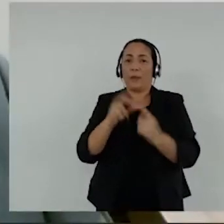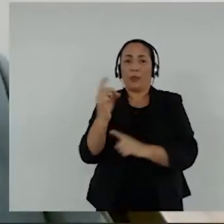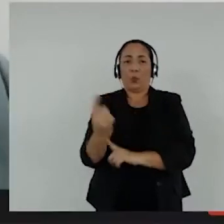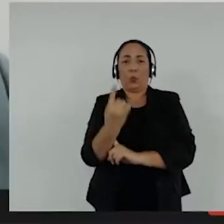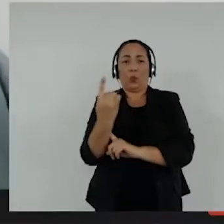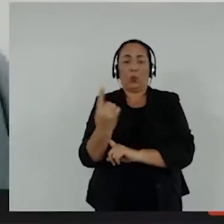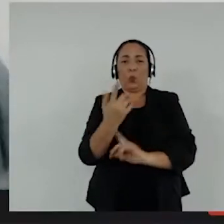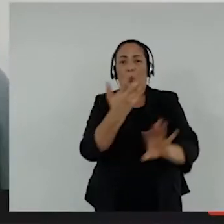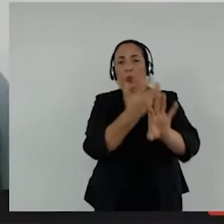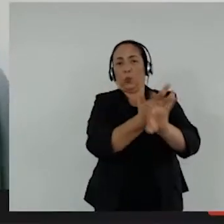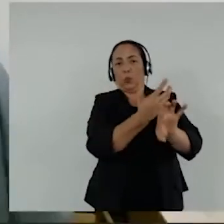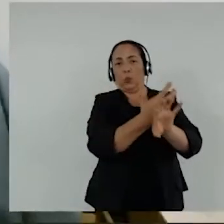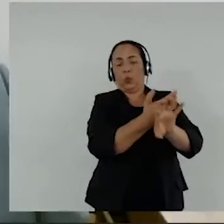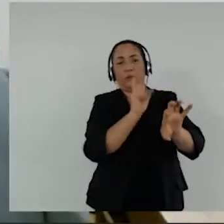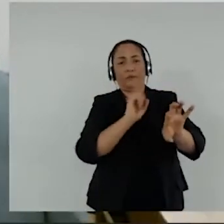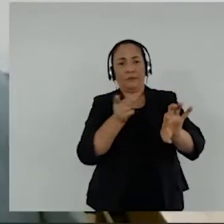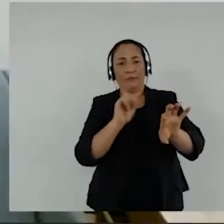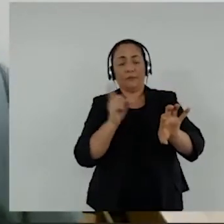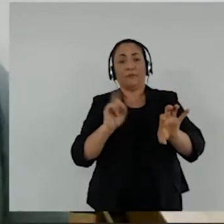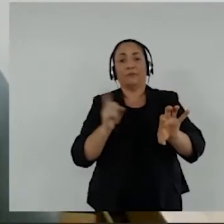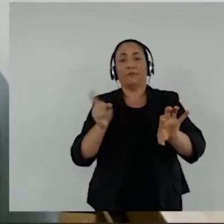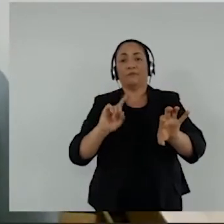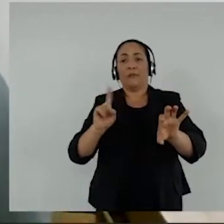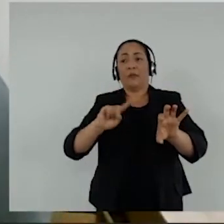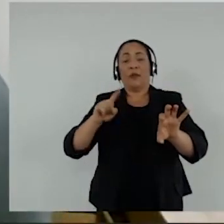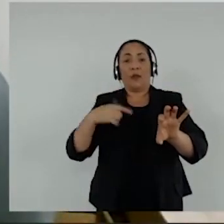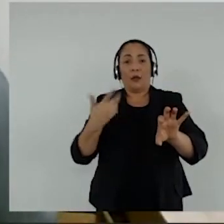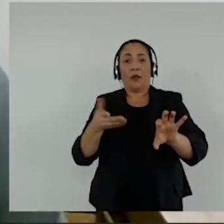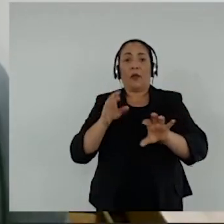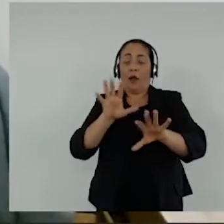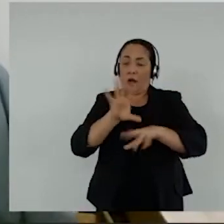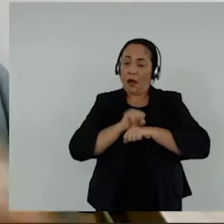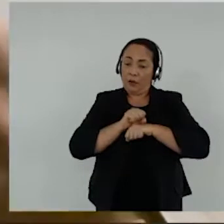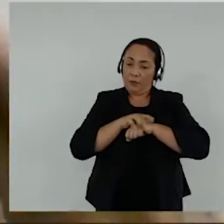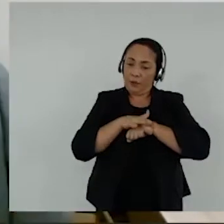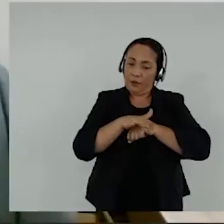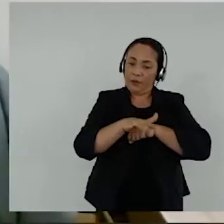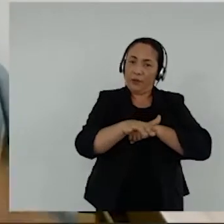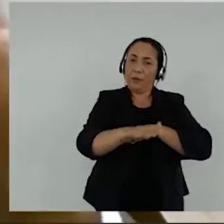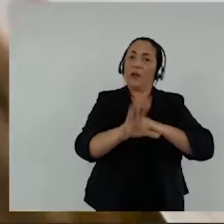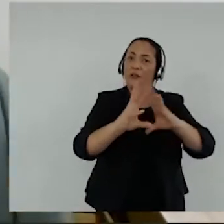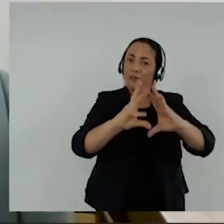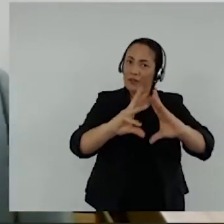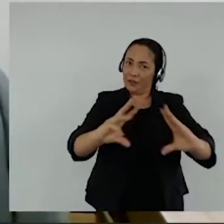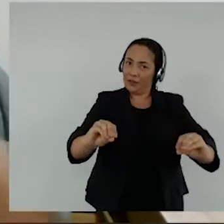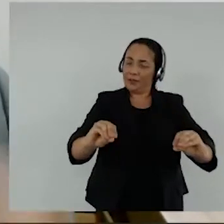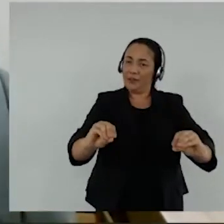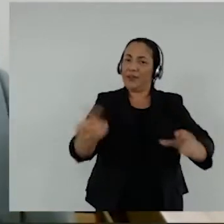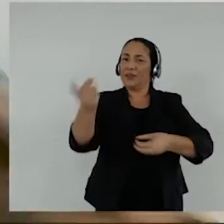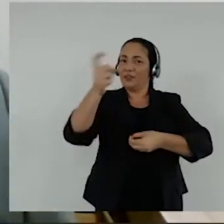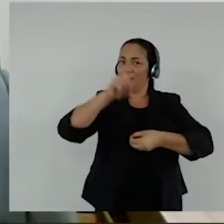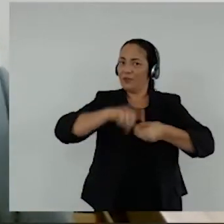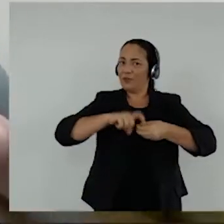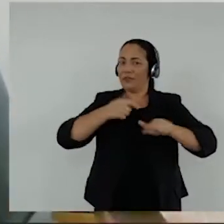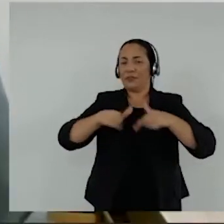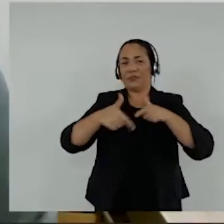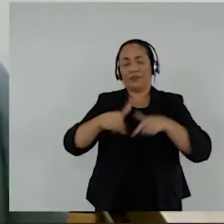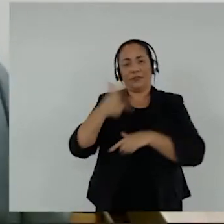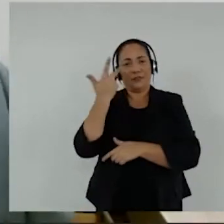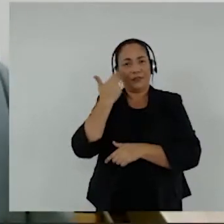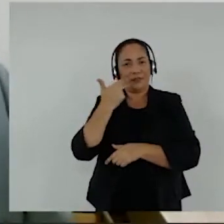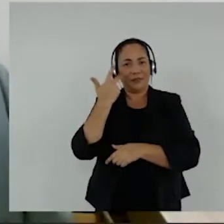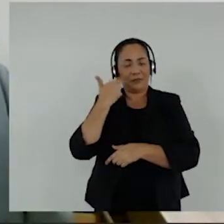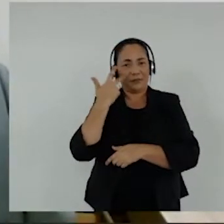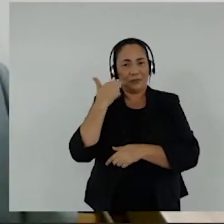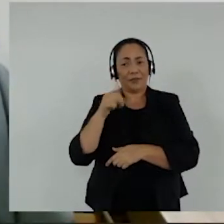mecanismo virtual. Mais cedo ou mais tarde, a pandemia vai passar e os instrumentos presenciais devem voltar. Essa alternatividade fica,